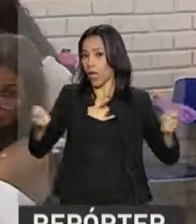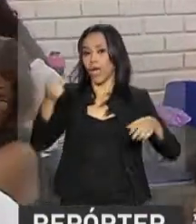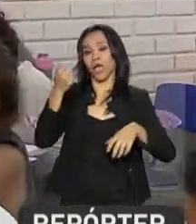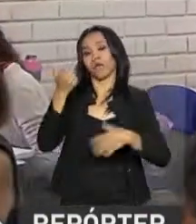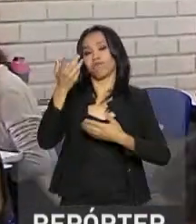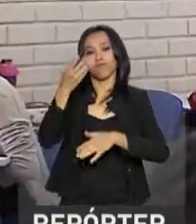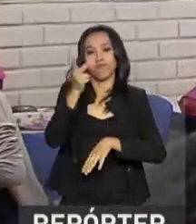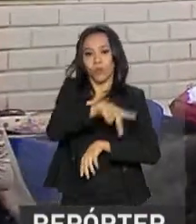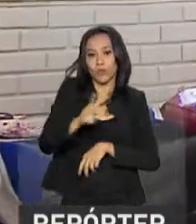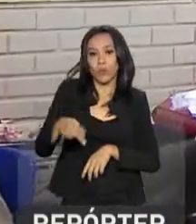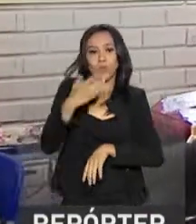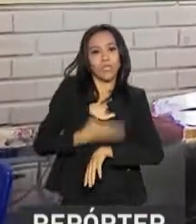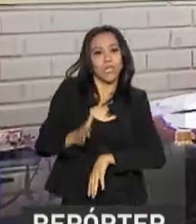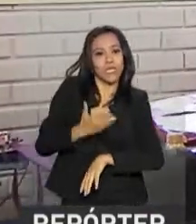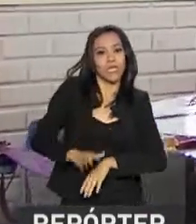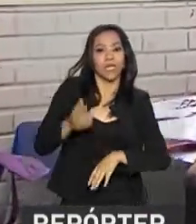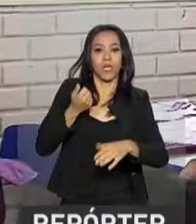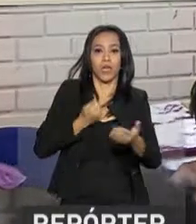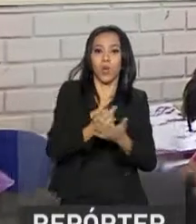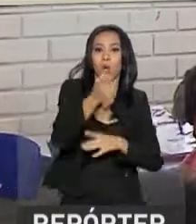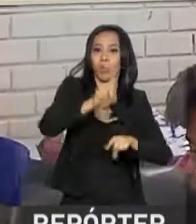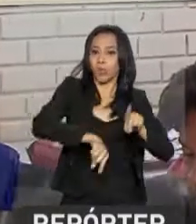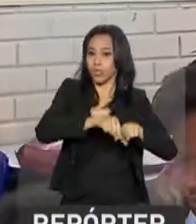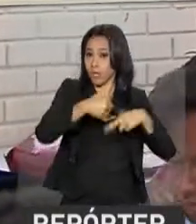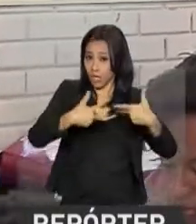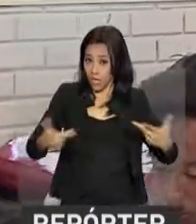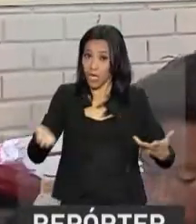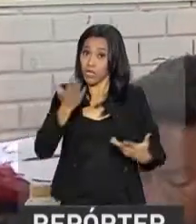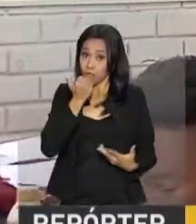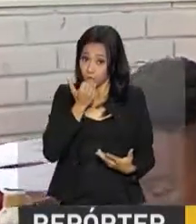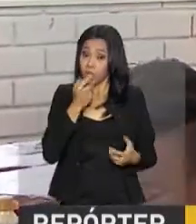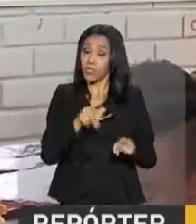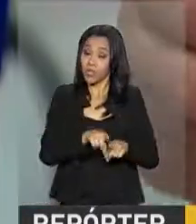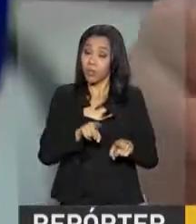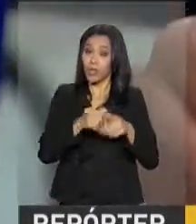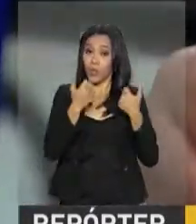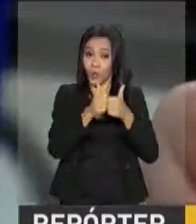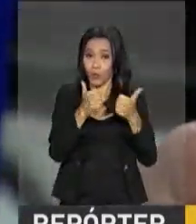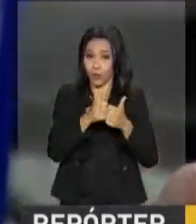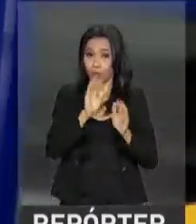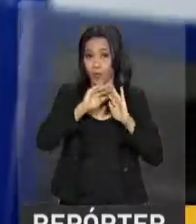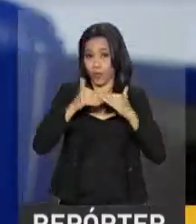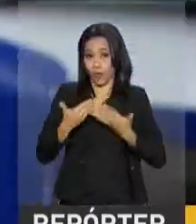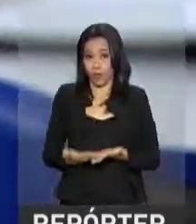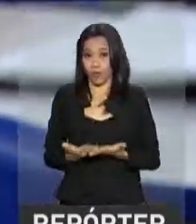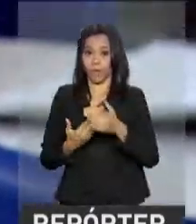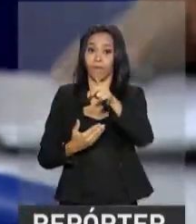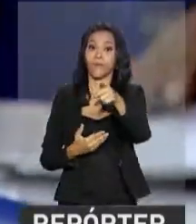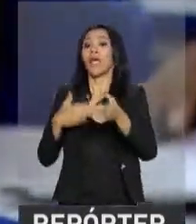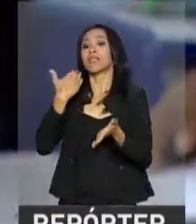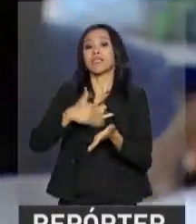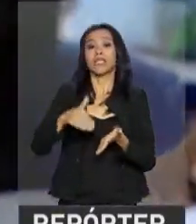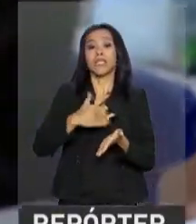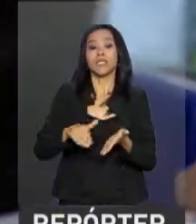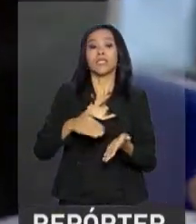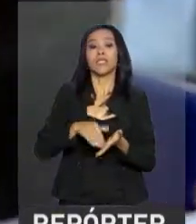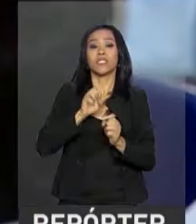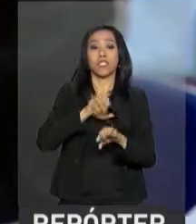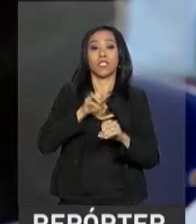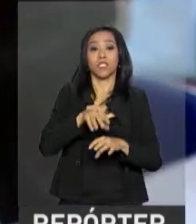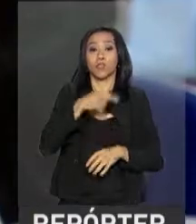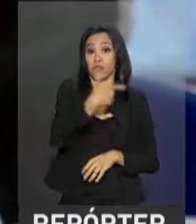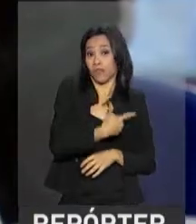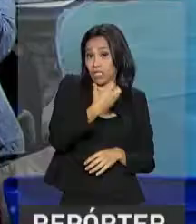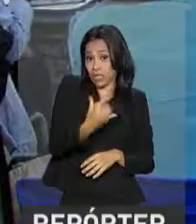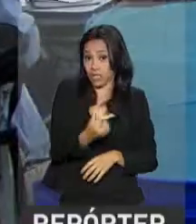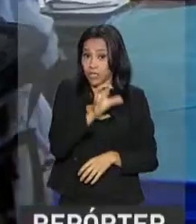professores compra de material alimentos e para o transporte escolar as secretarias de educação dos 26 estados e